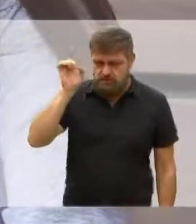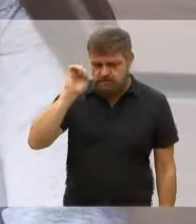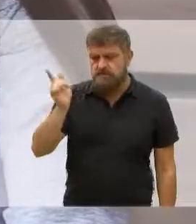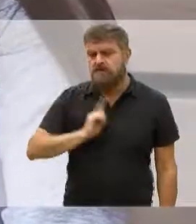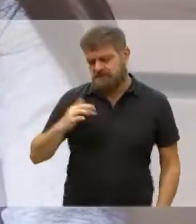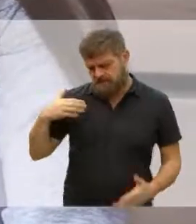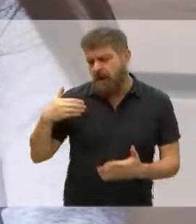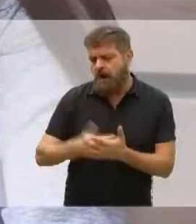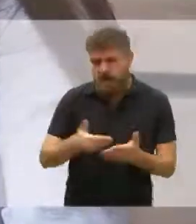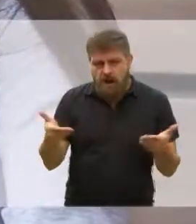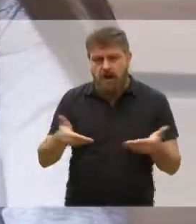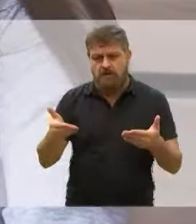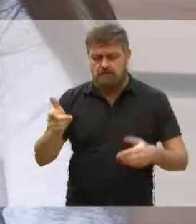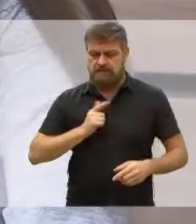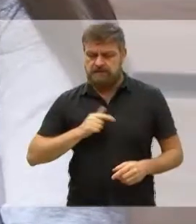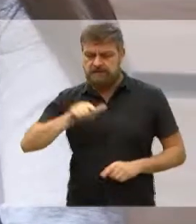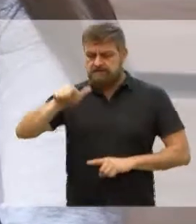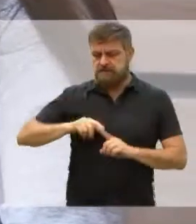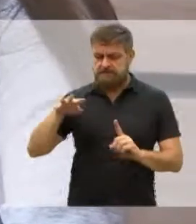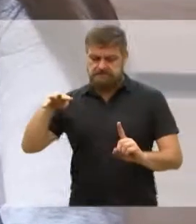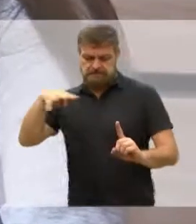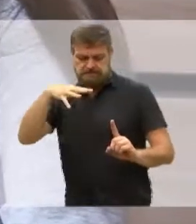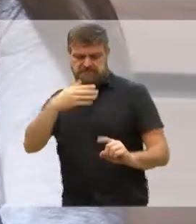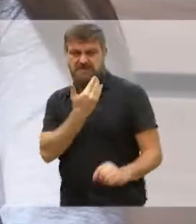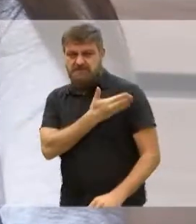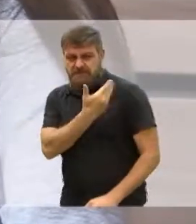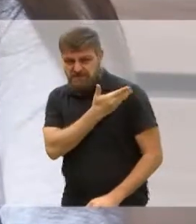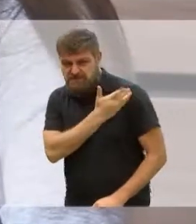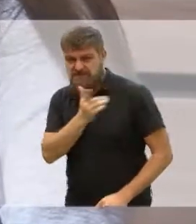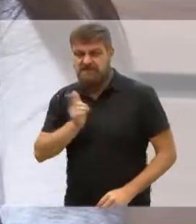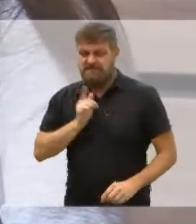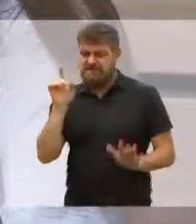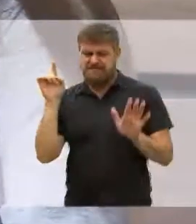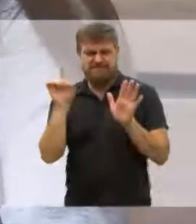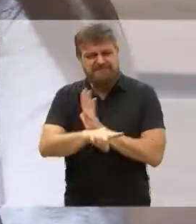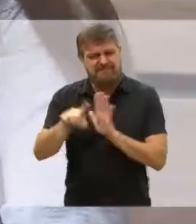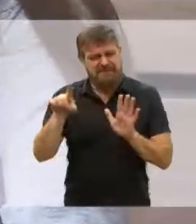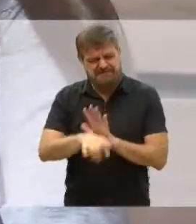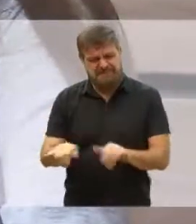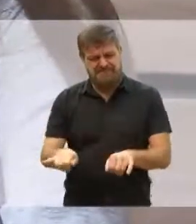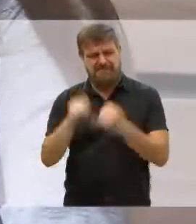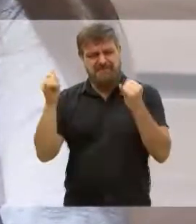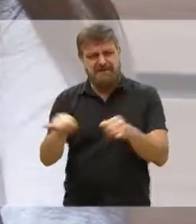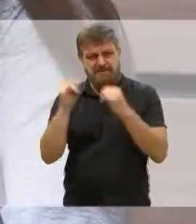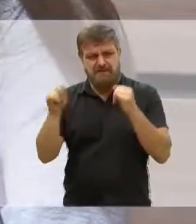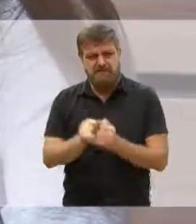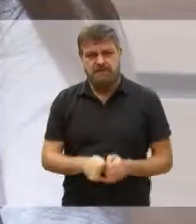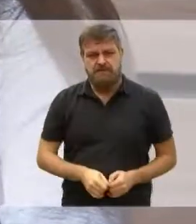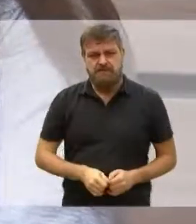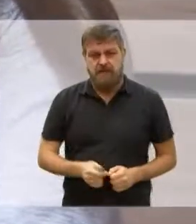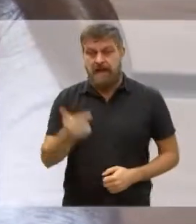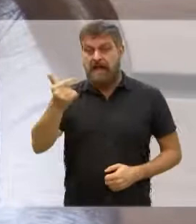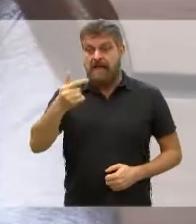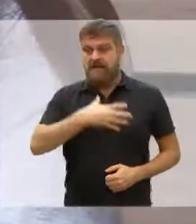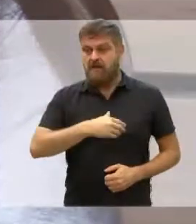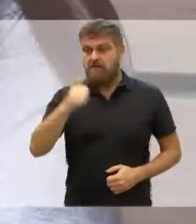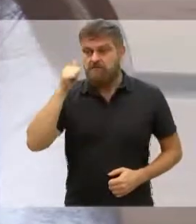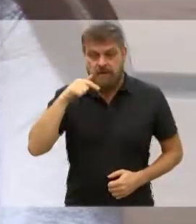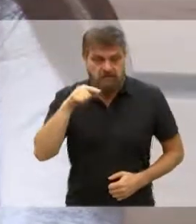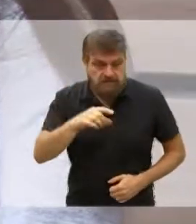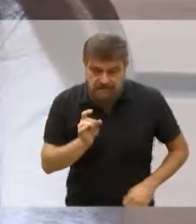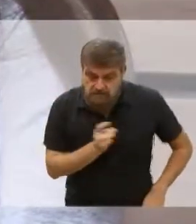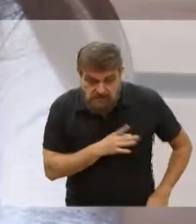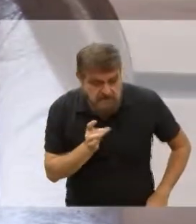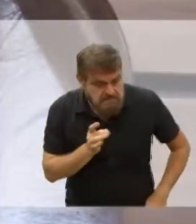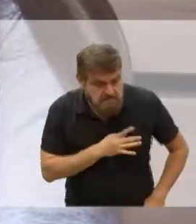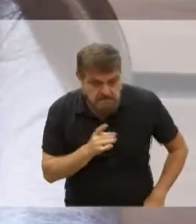a dia, isso é até hoje, né? Olhares, às vezes, perguntas descabidas, né? Quando eu tive minha segunda filha, nossa,